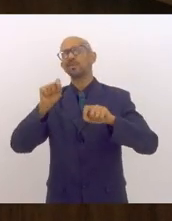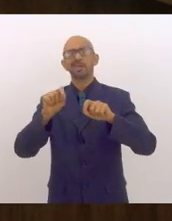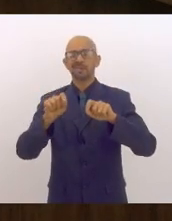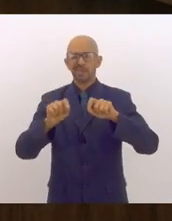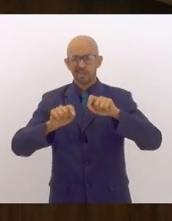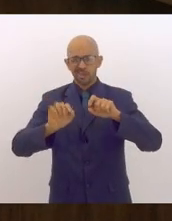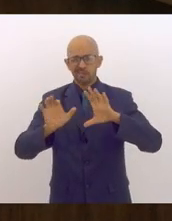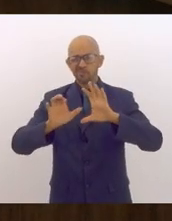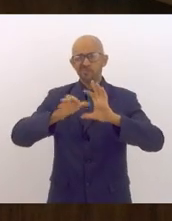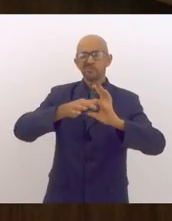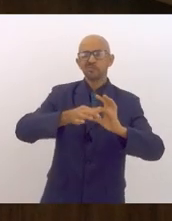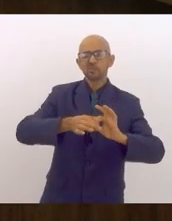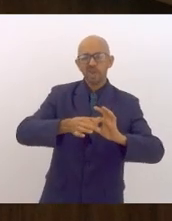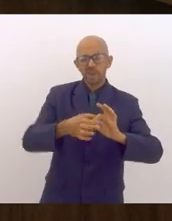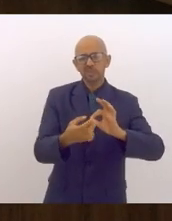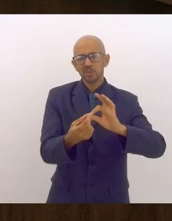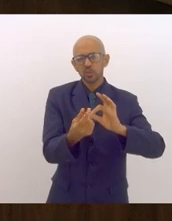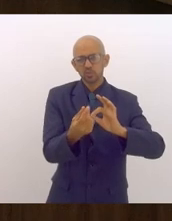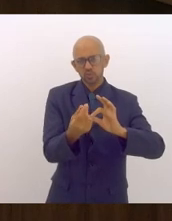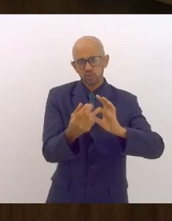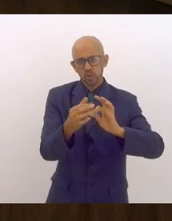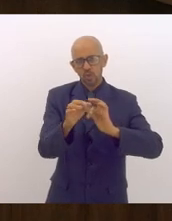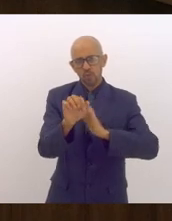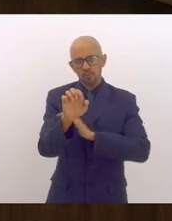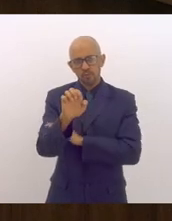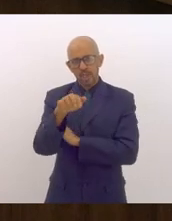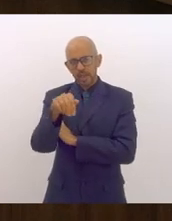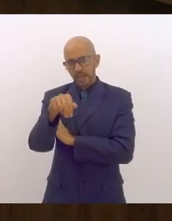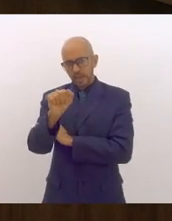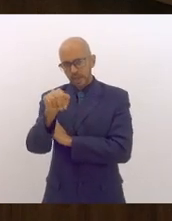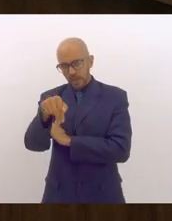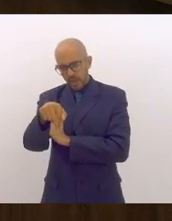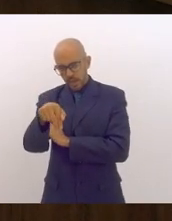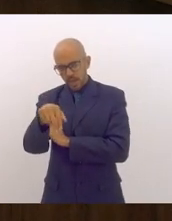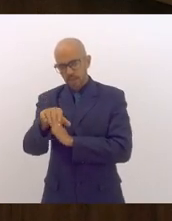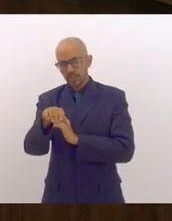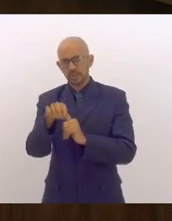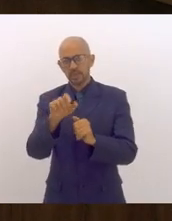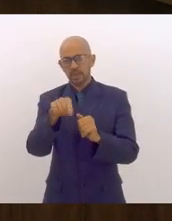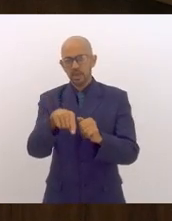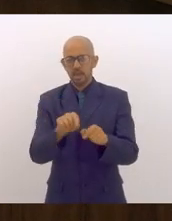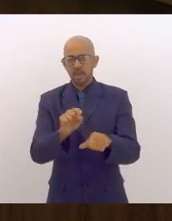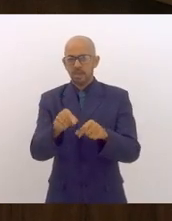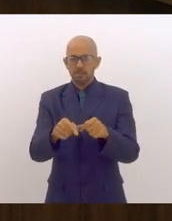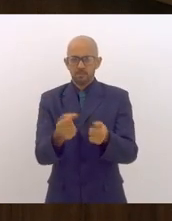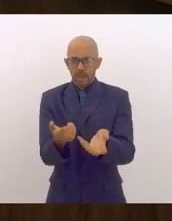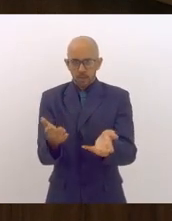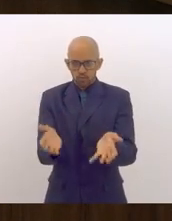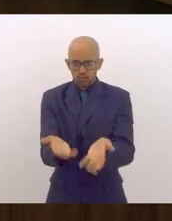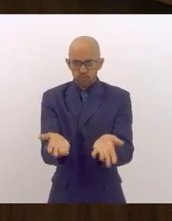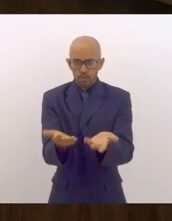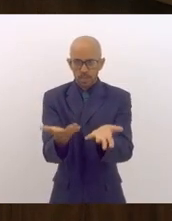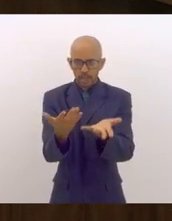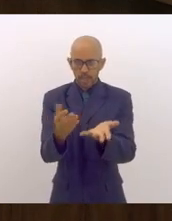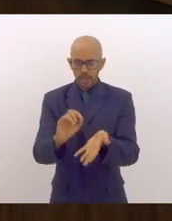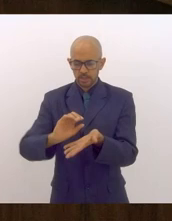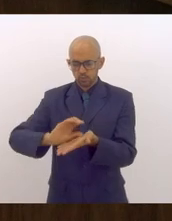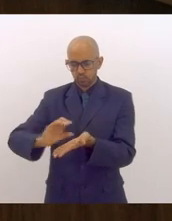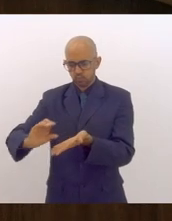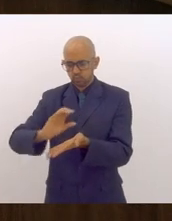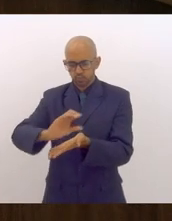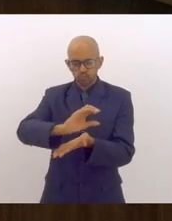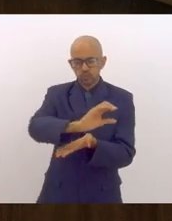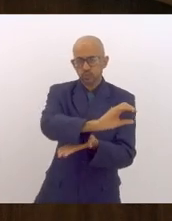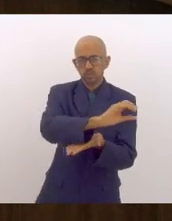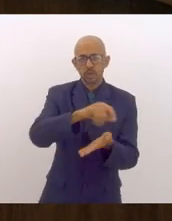da vinculação de recursos do FECAM, do nosso Fundo Estadual de Conservação Ambiental, para fomentar, para custear a